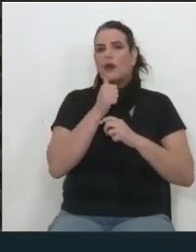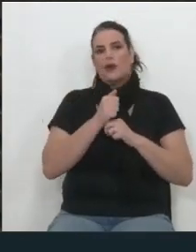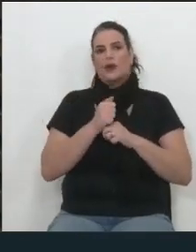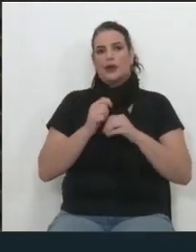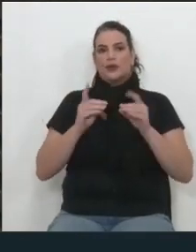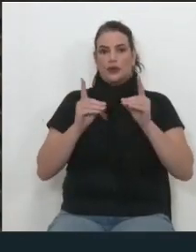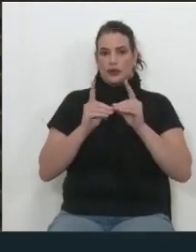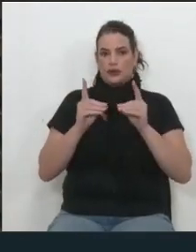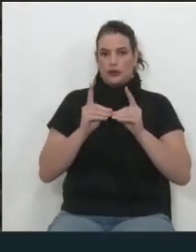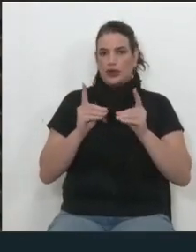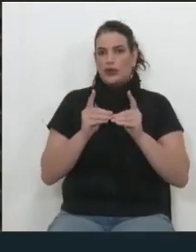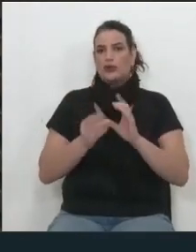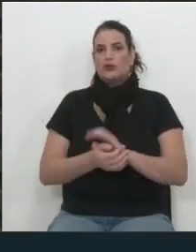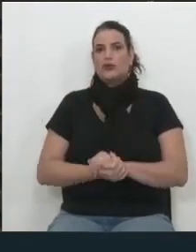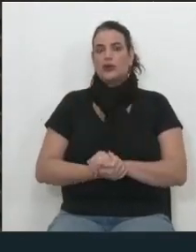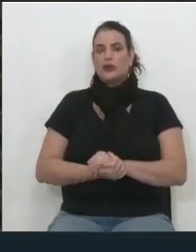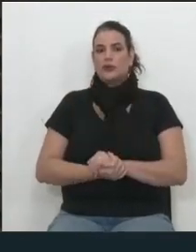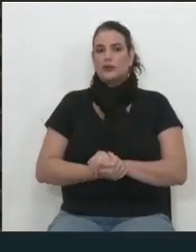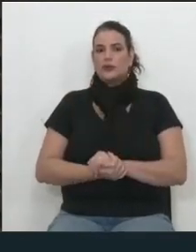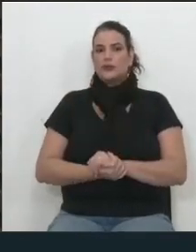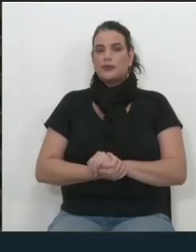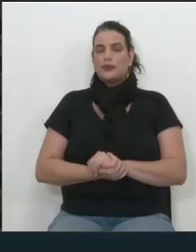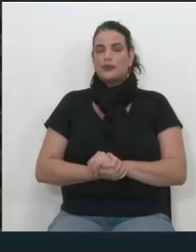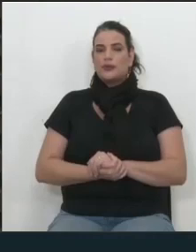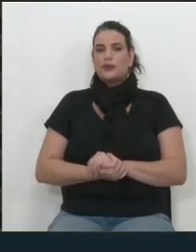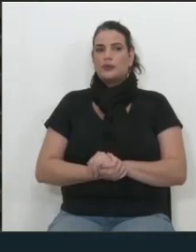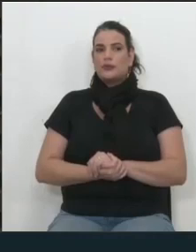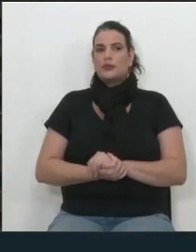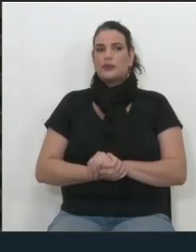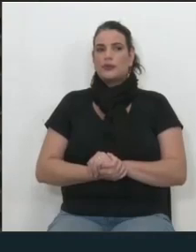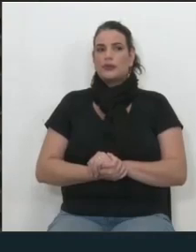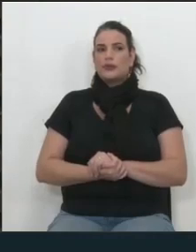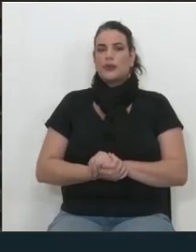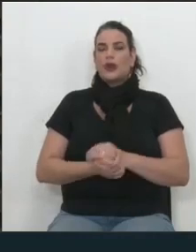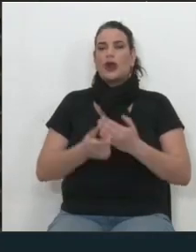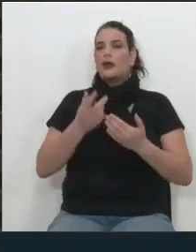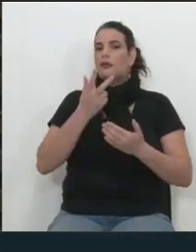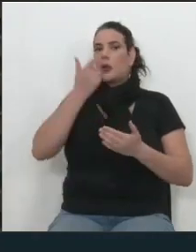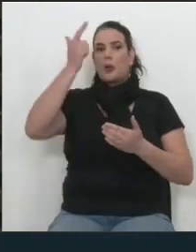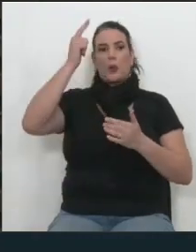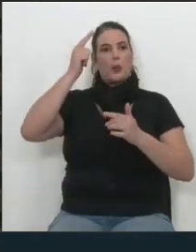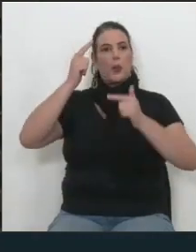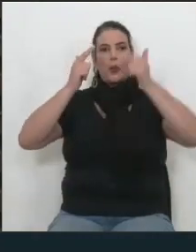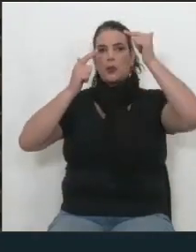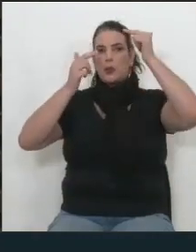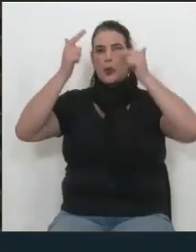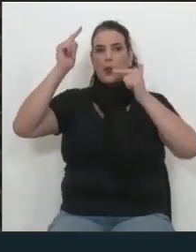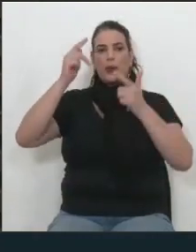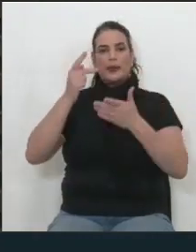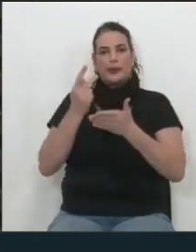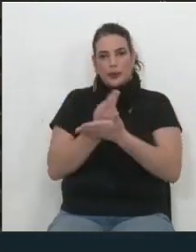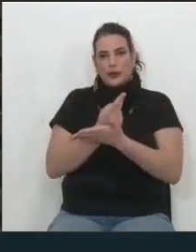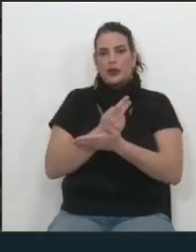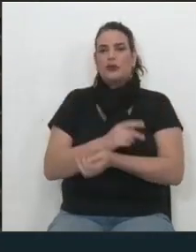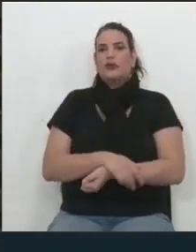atendimento, a gente vê outras coisas que vêm acontecendo,